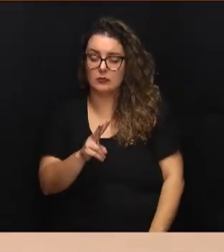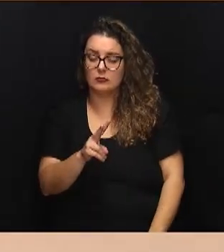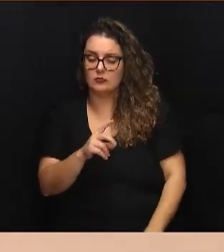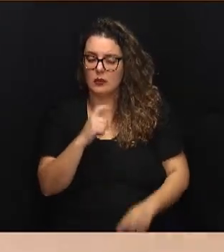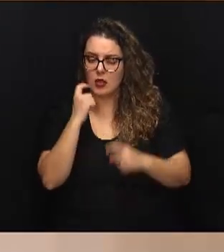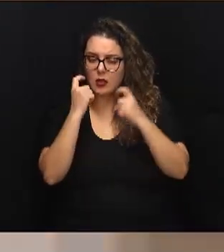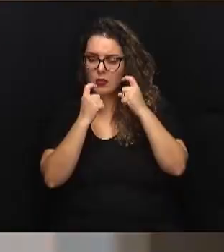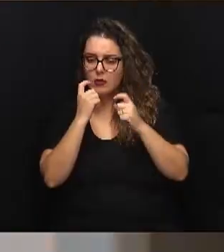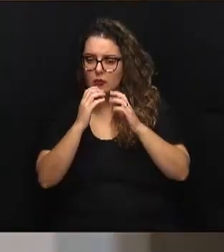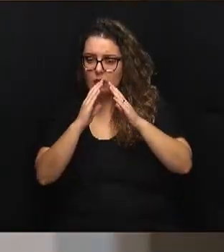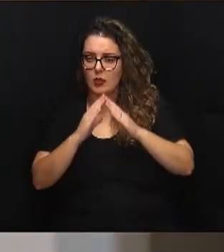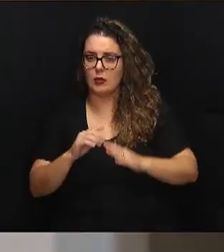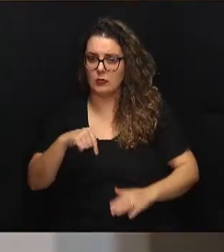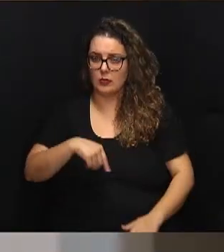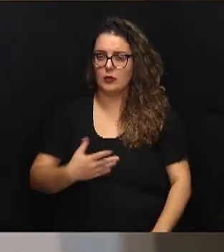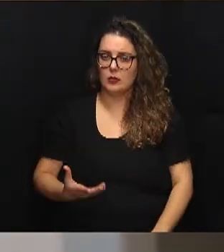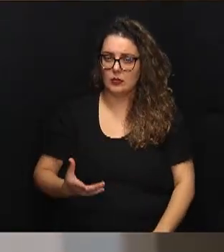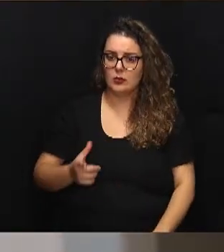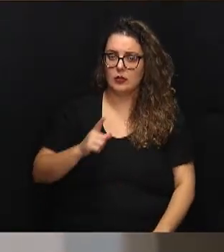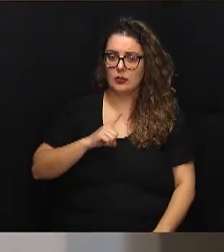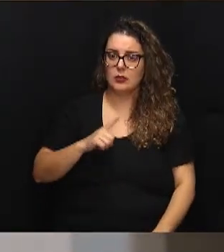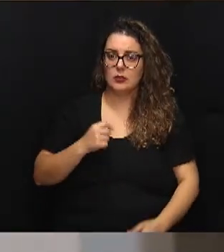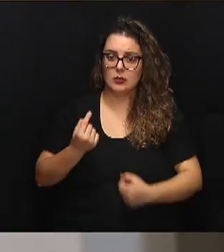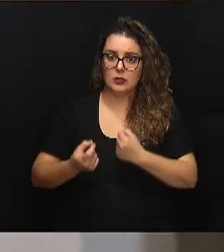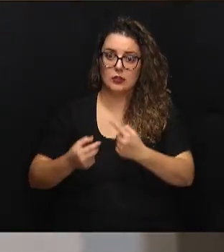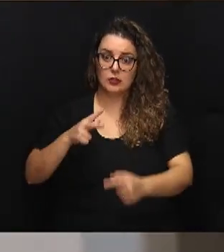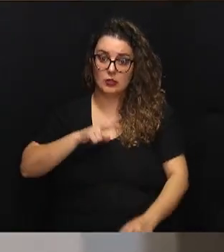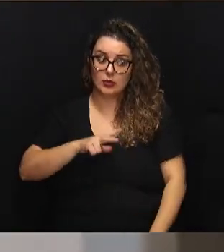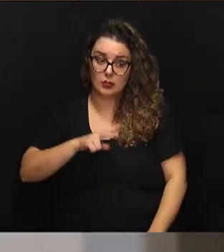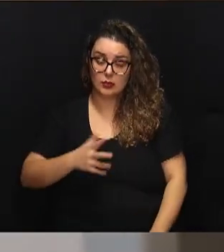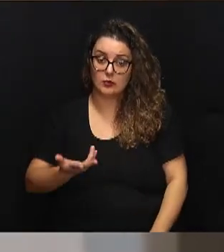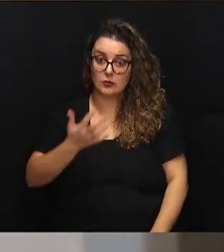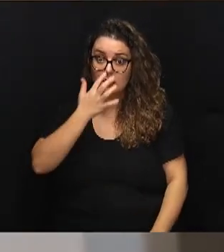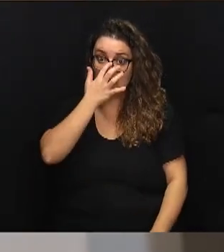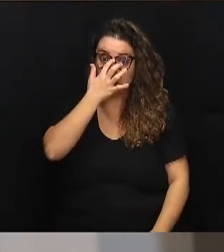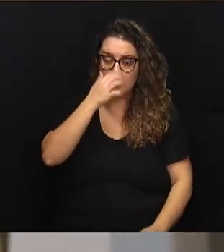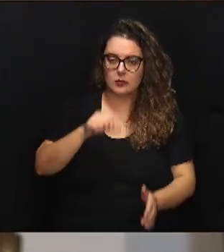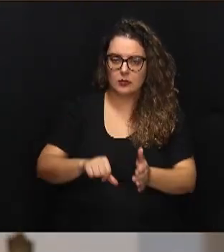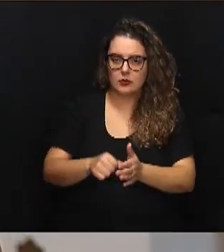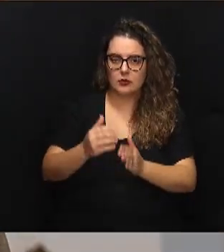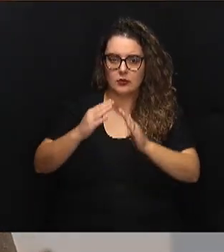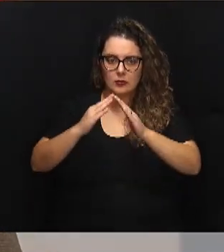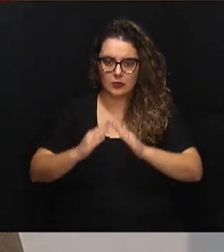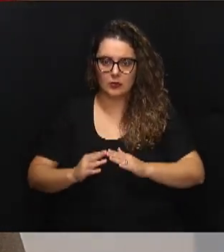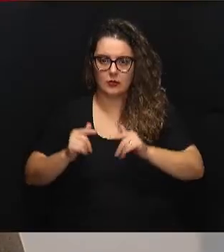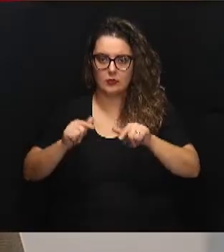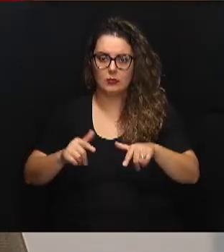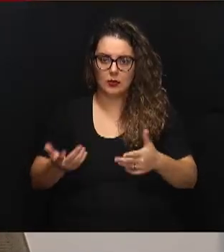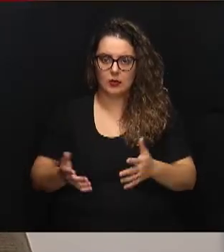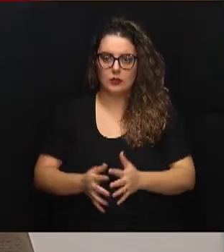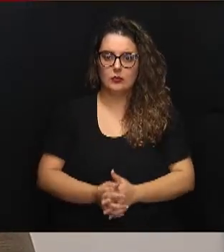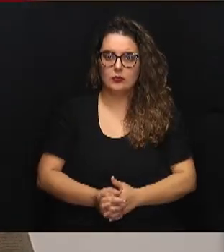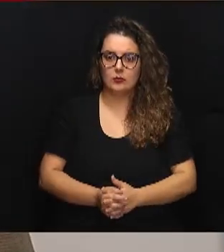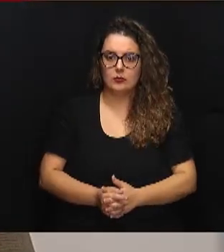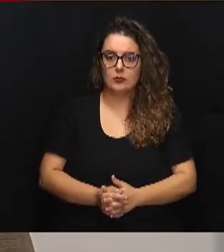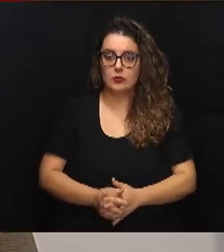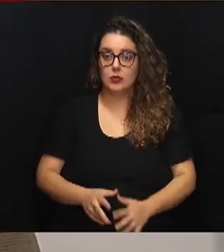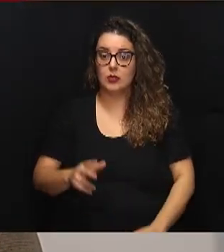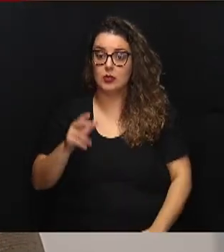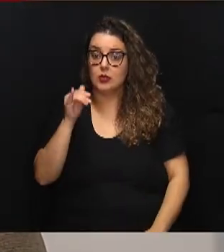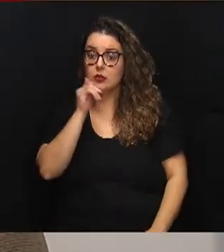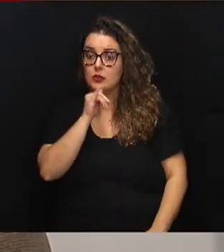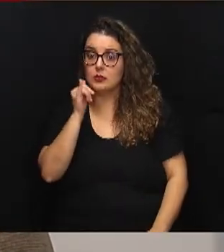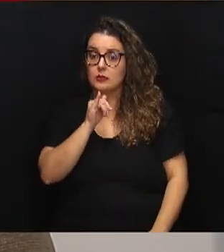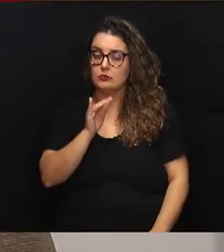pelos moradores. Existiam já alguns portugueses, né, que foram os primeiros moradores do lugar. E os italianos não